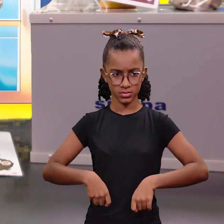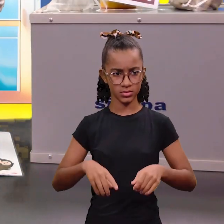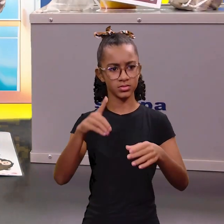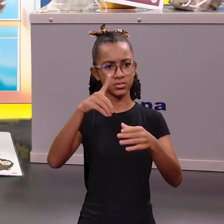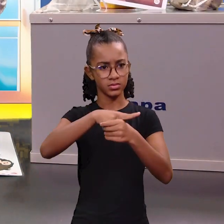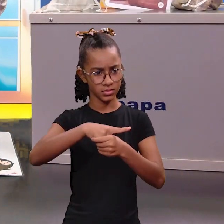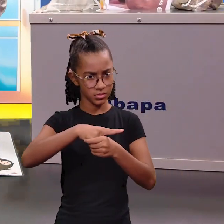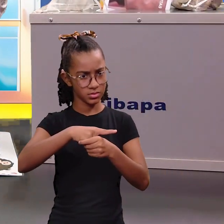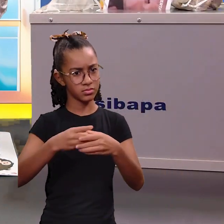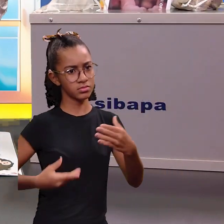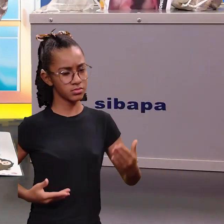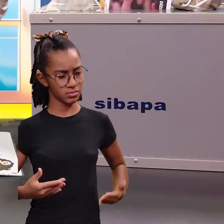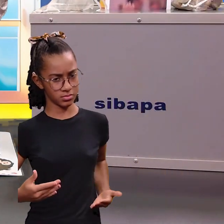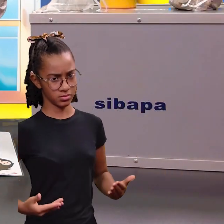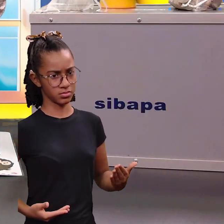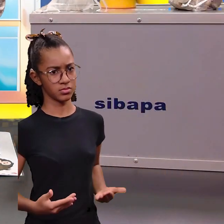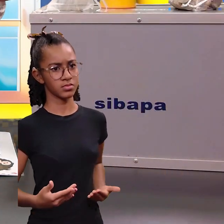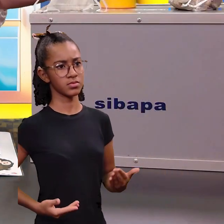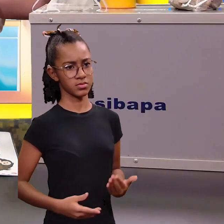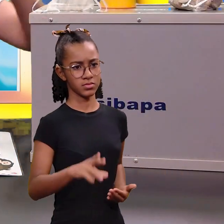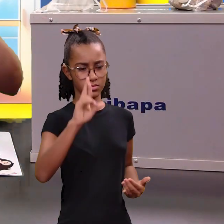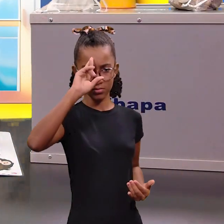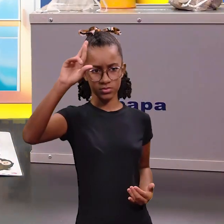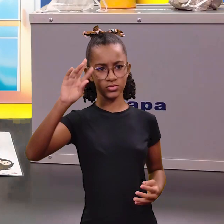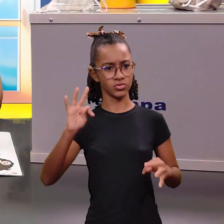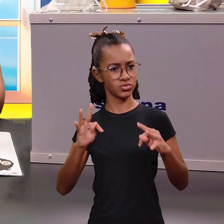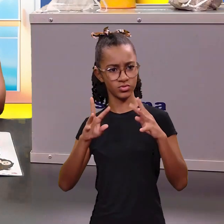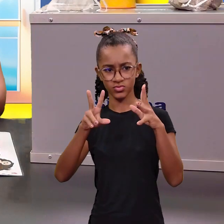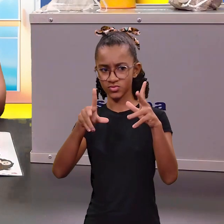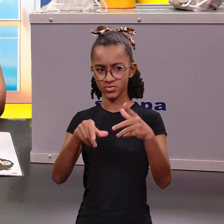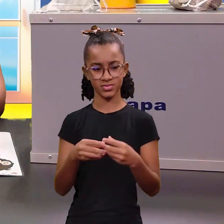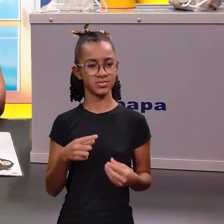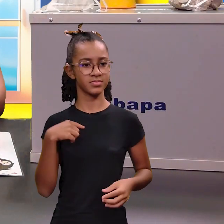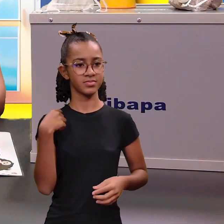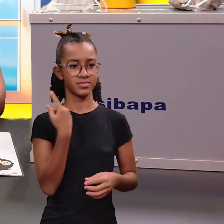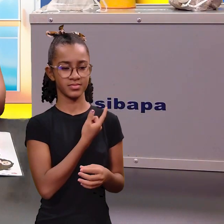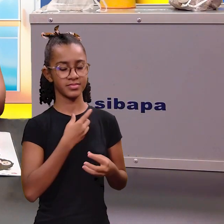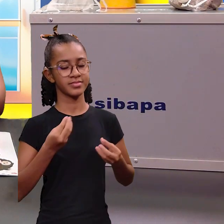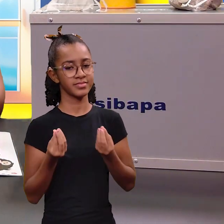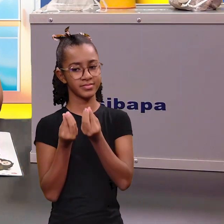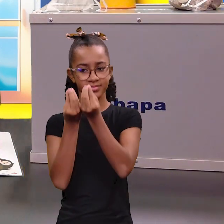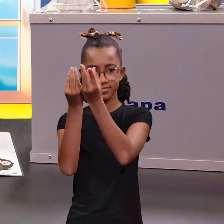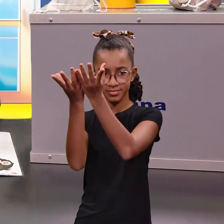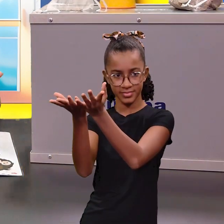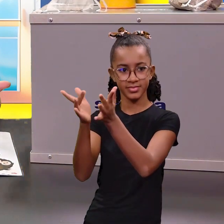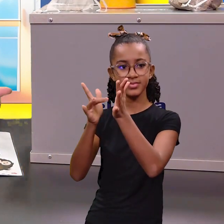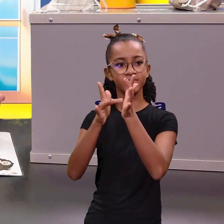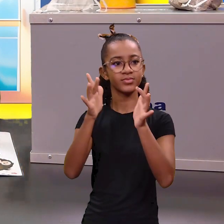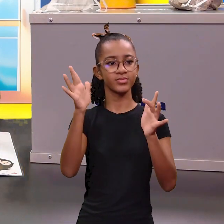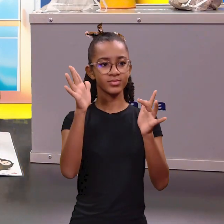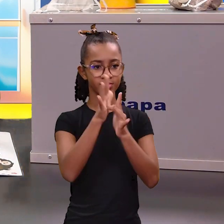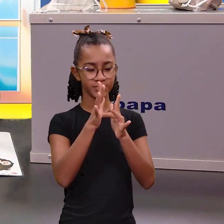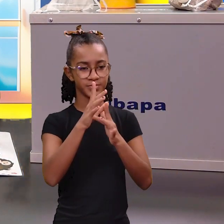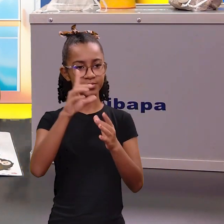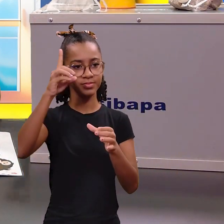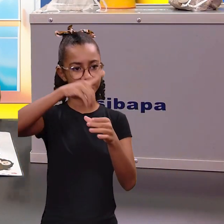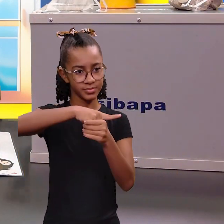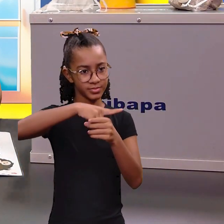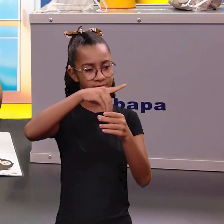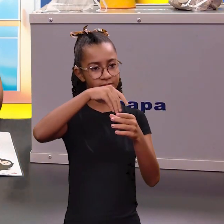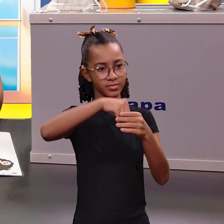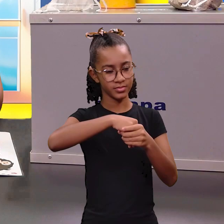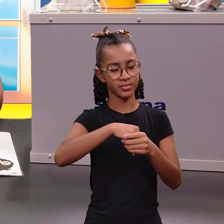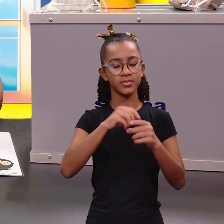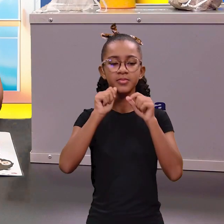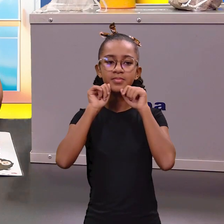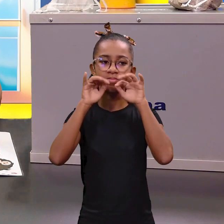Deus através dos nossos dízimos. Tudo aquilo que nós ofertamos a Deus, através dos nossos dízimos, das nossas